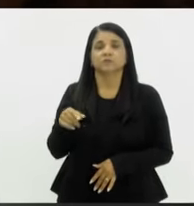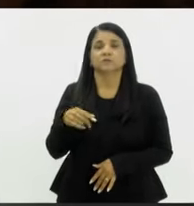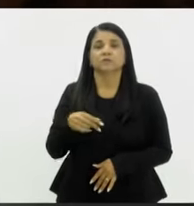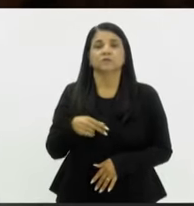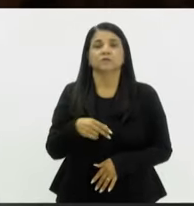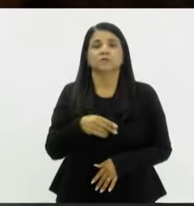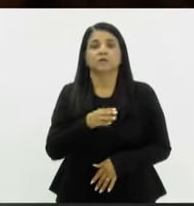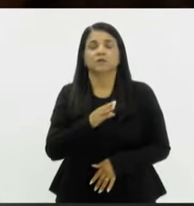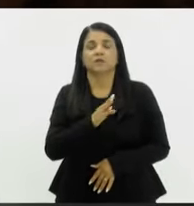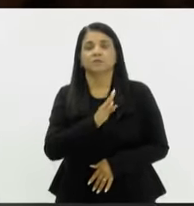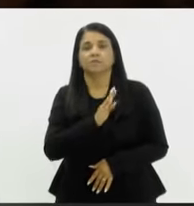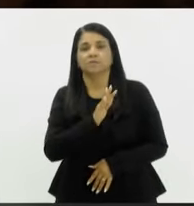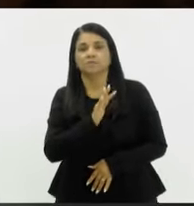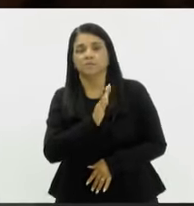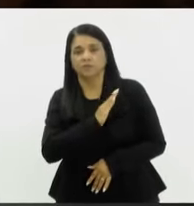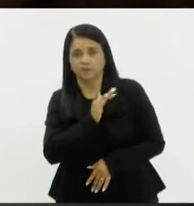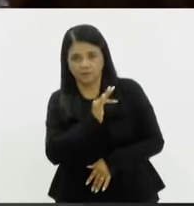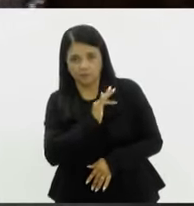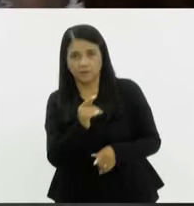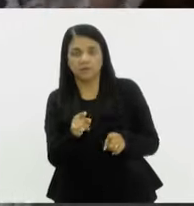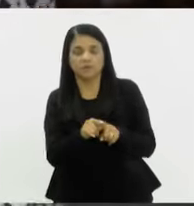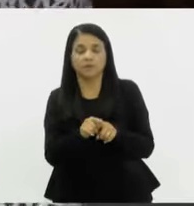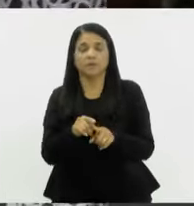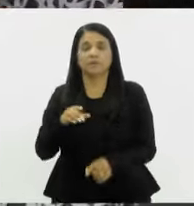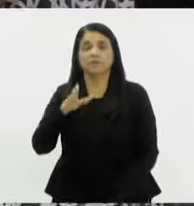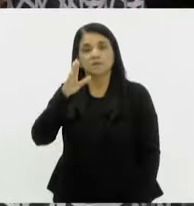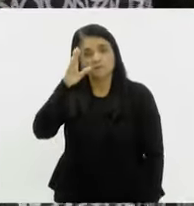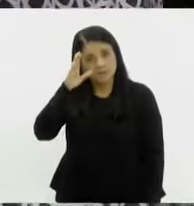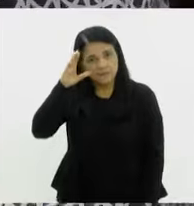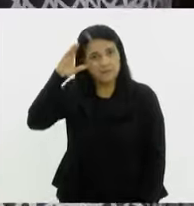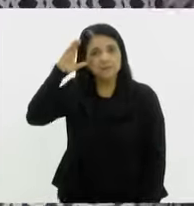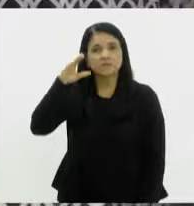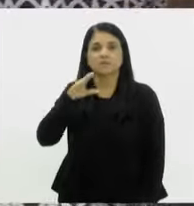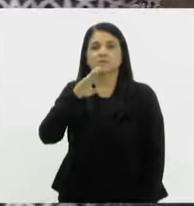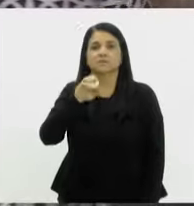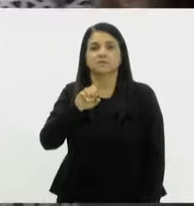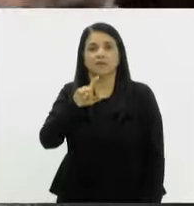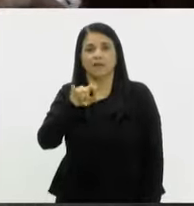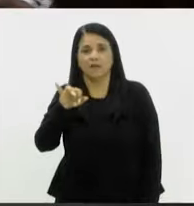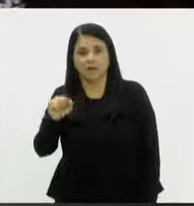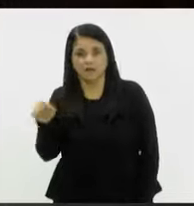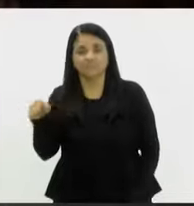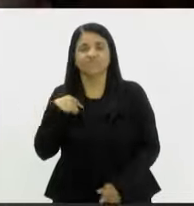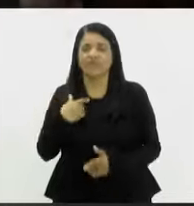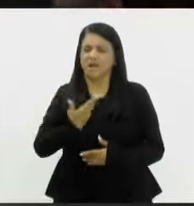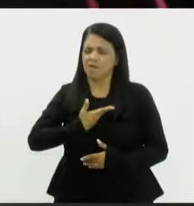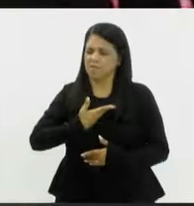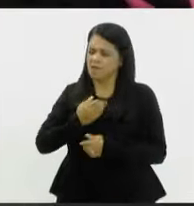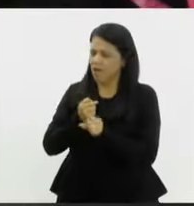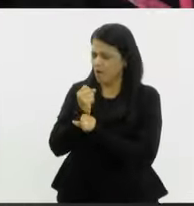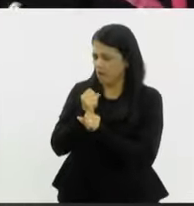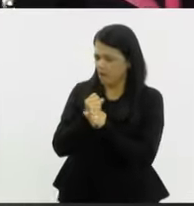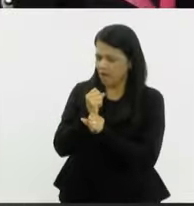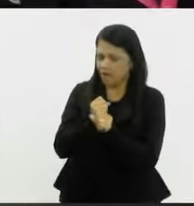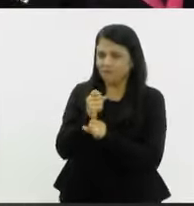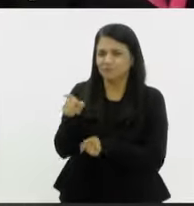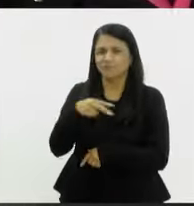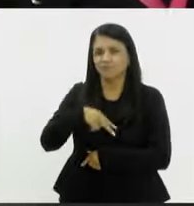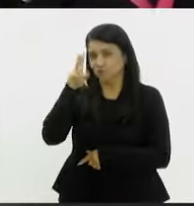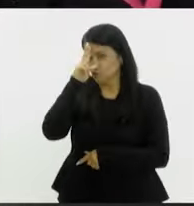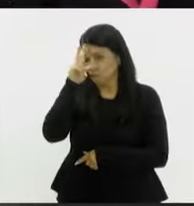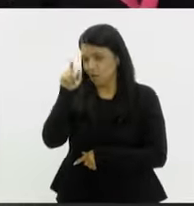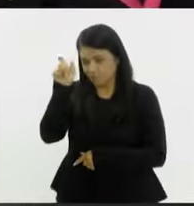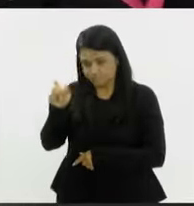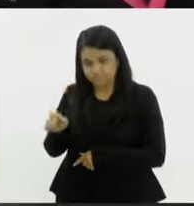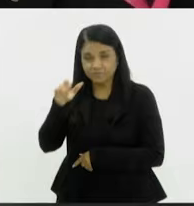Fluminense minha querida Célia Jordão minha amiga de muitos anos vocês não sabem da minha história com a Céli mas ela grávida